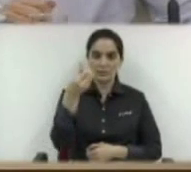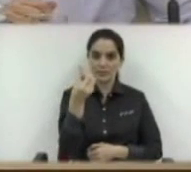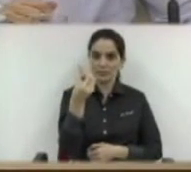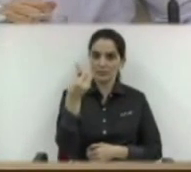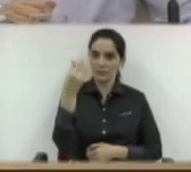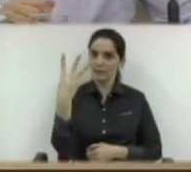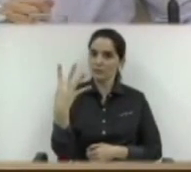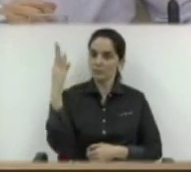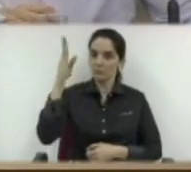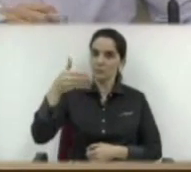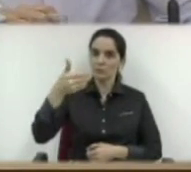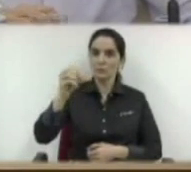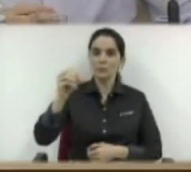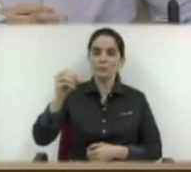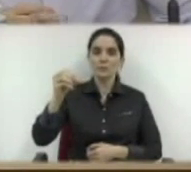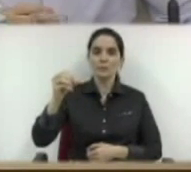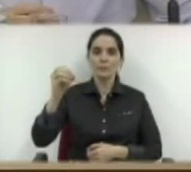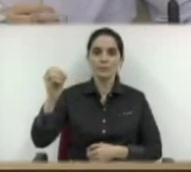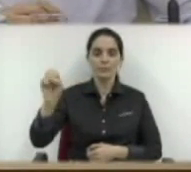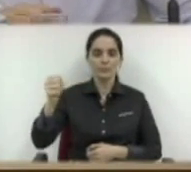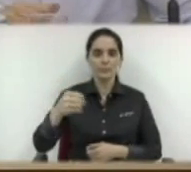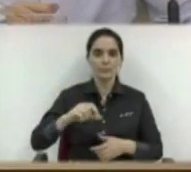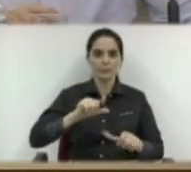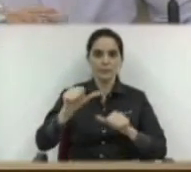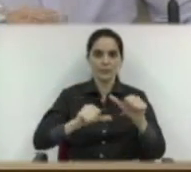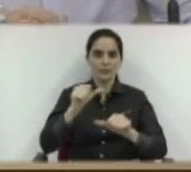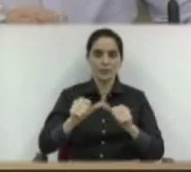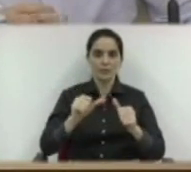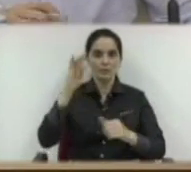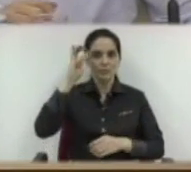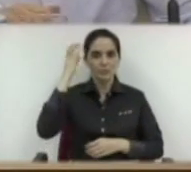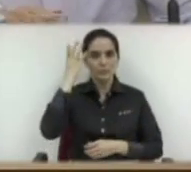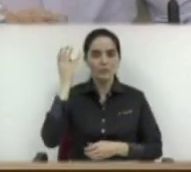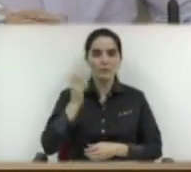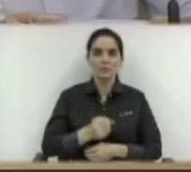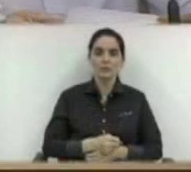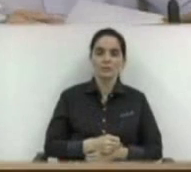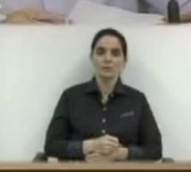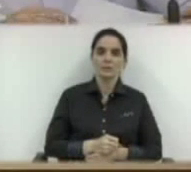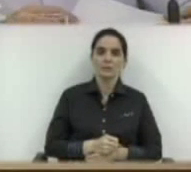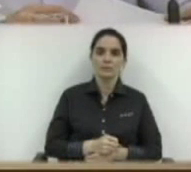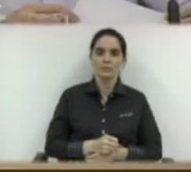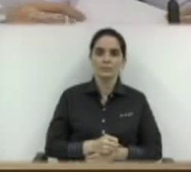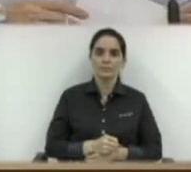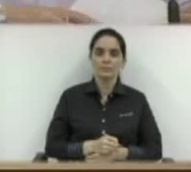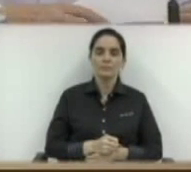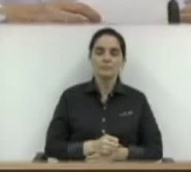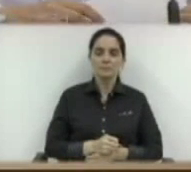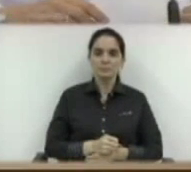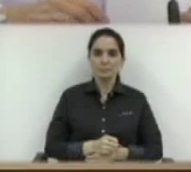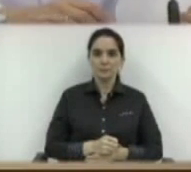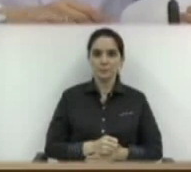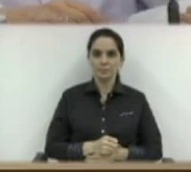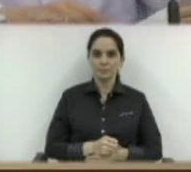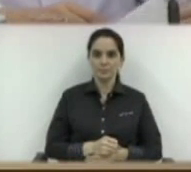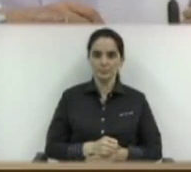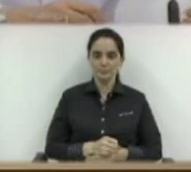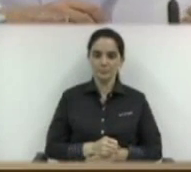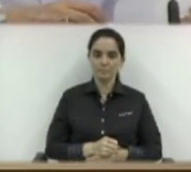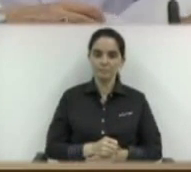374/08, alterada pela Resolução número 518/13 e da outras providências.